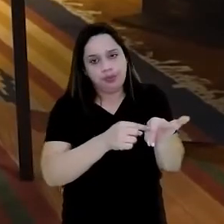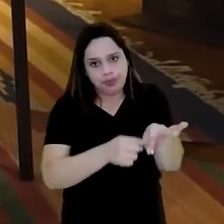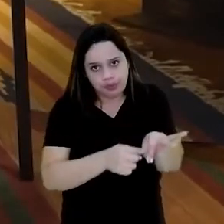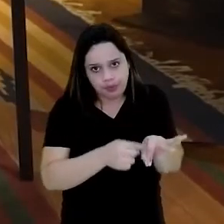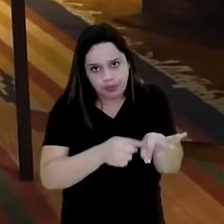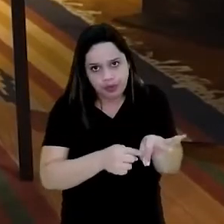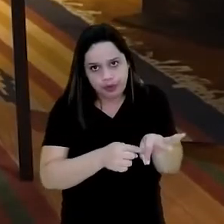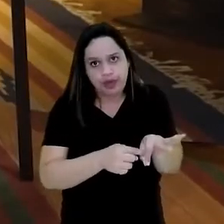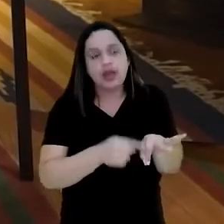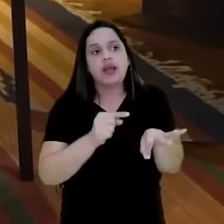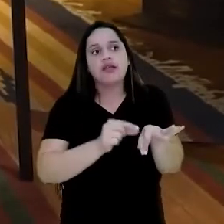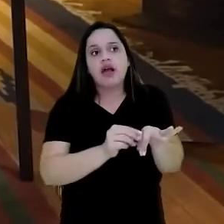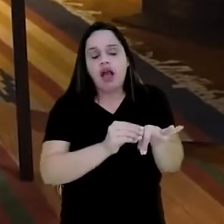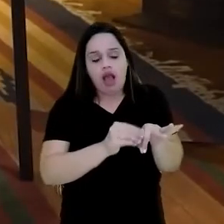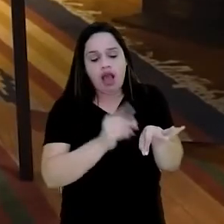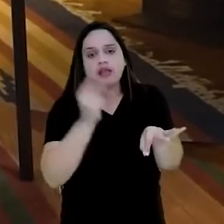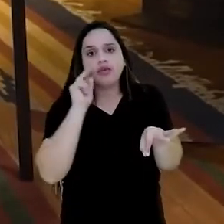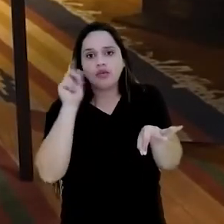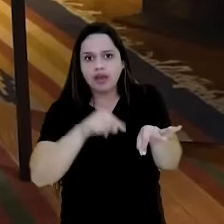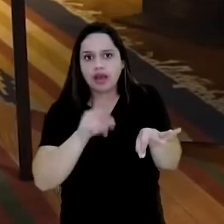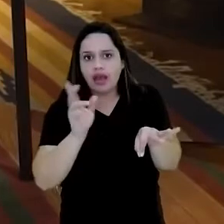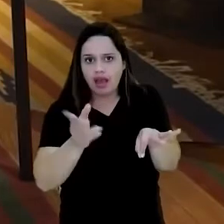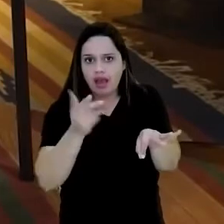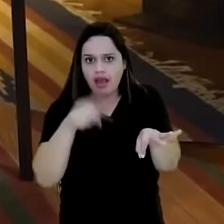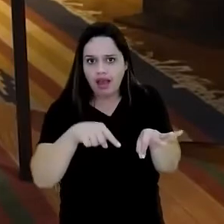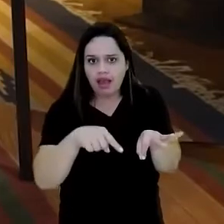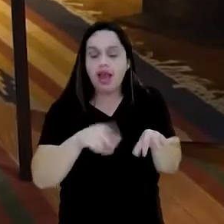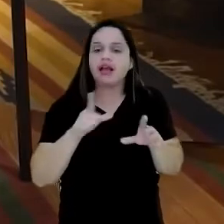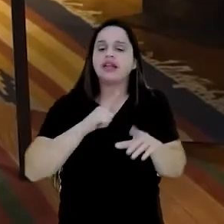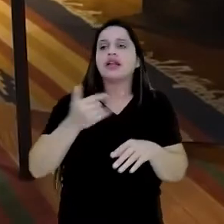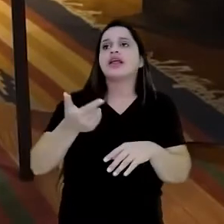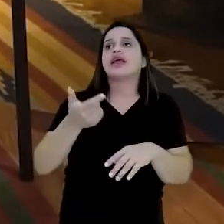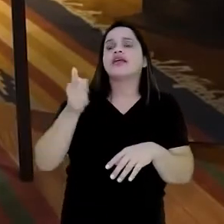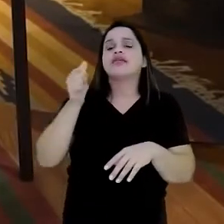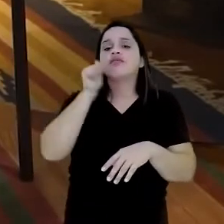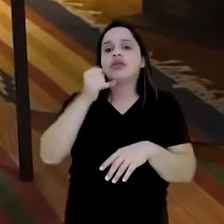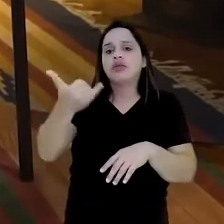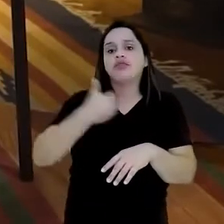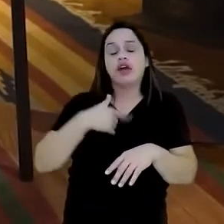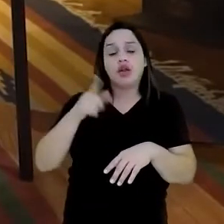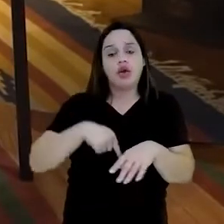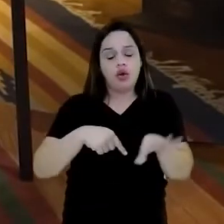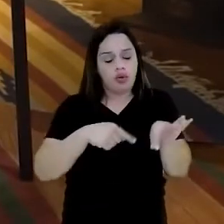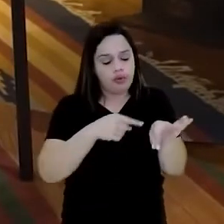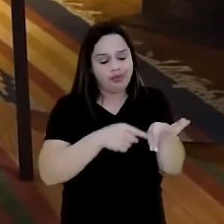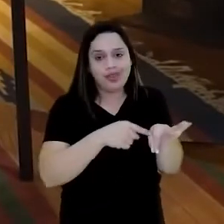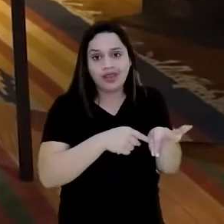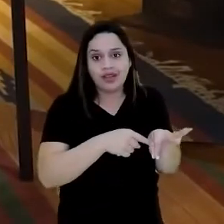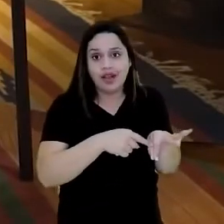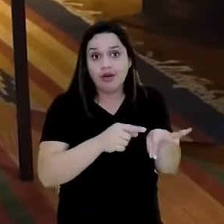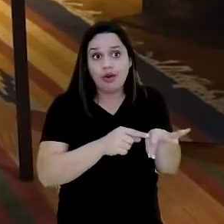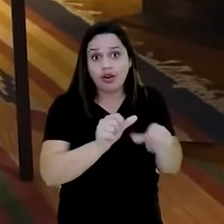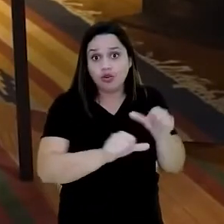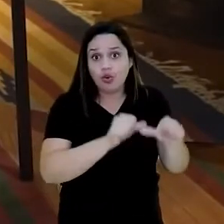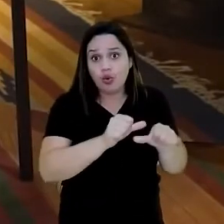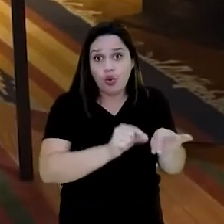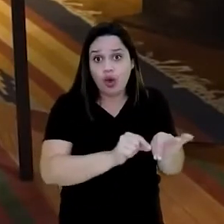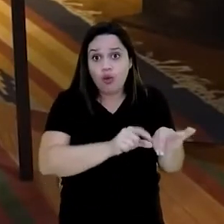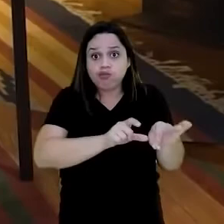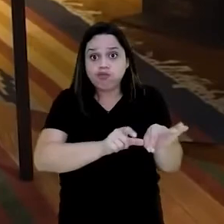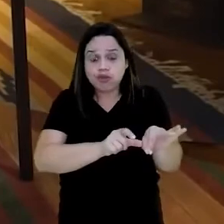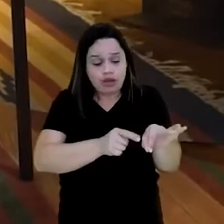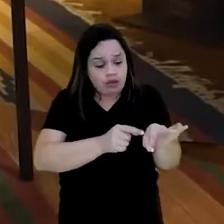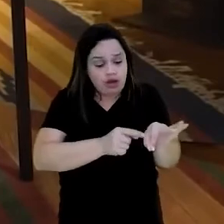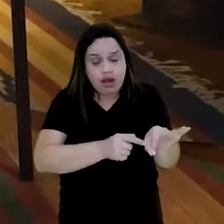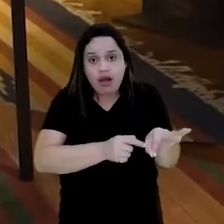pequeno tá errado novo então já é grande né é um pequeno lá grande que fala para mim meu pequeno lábio agora é o